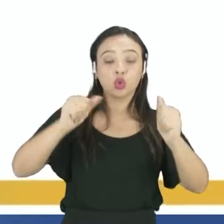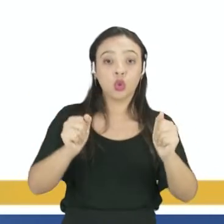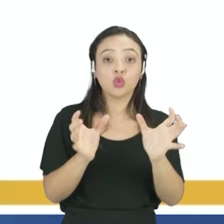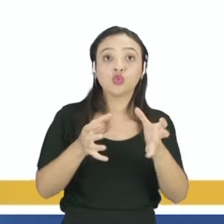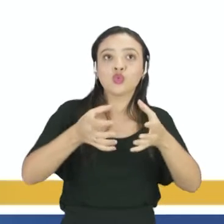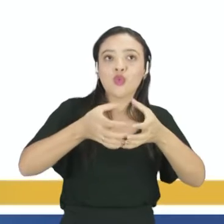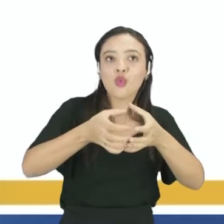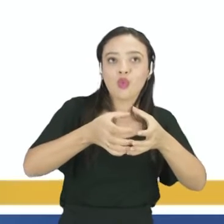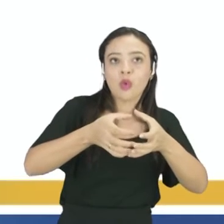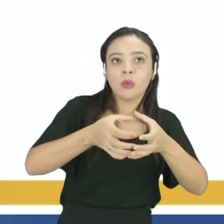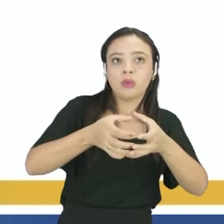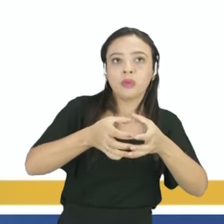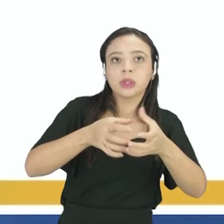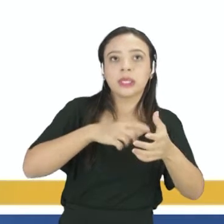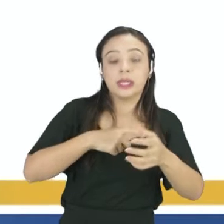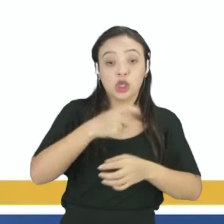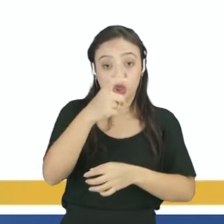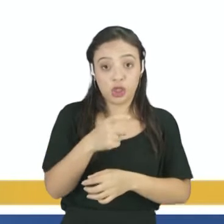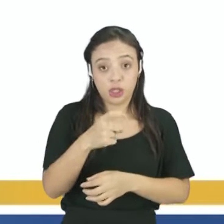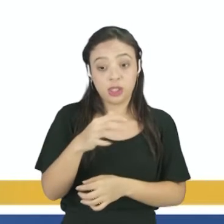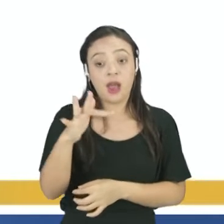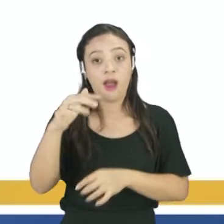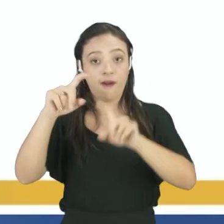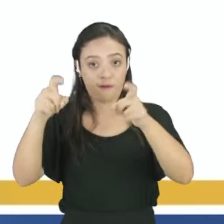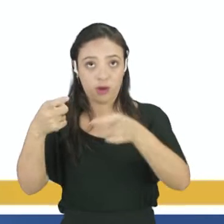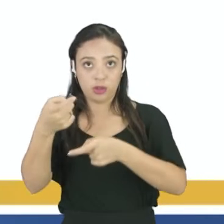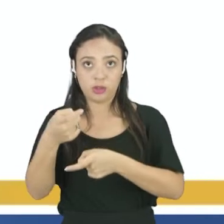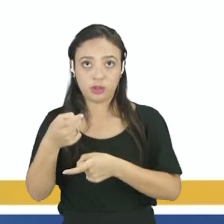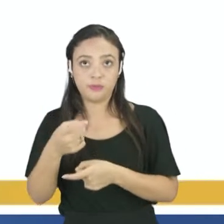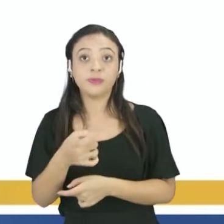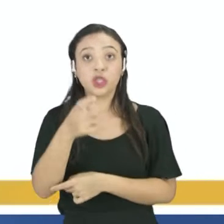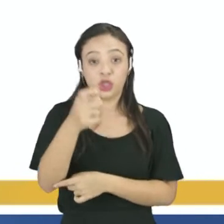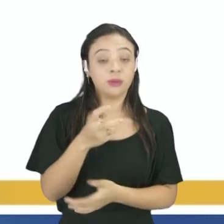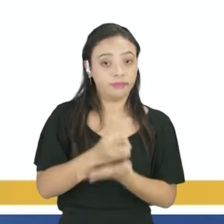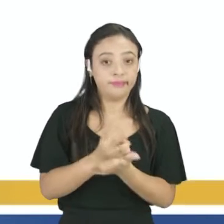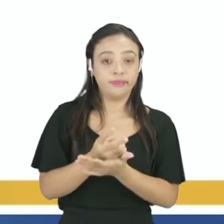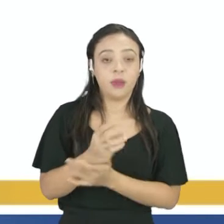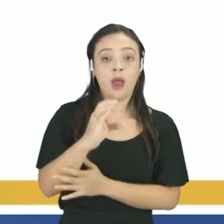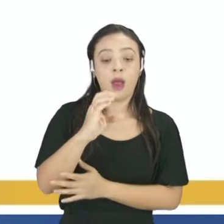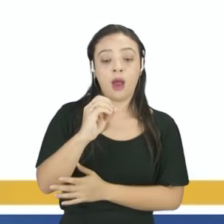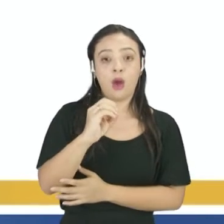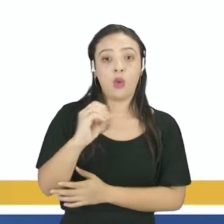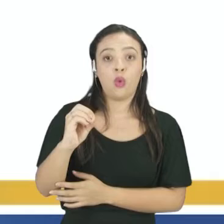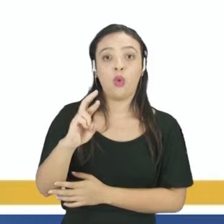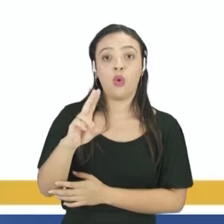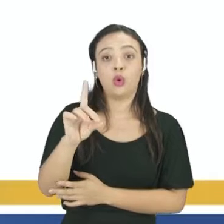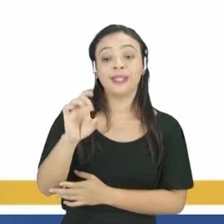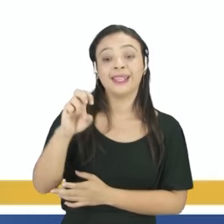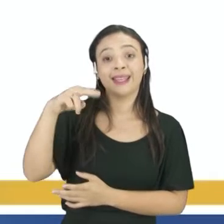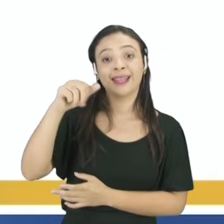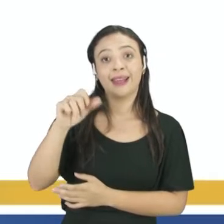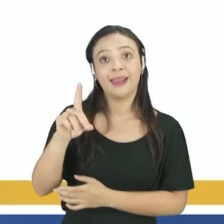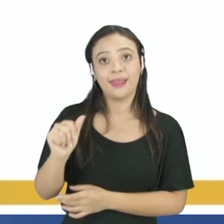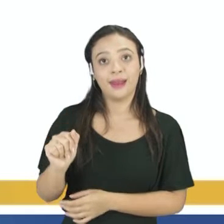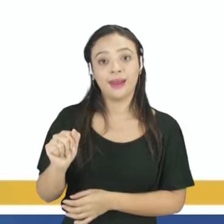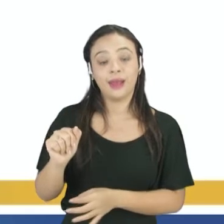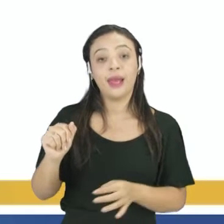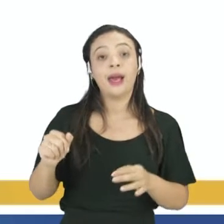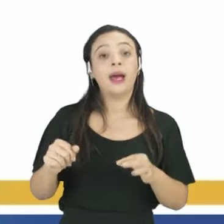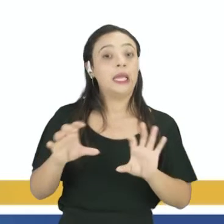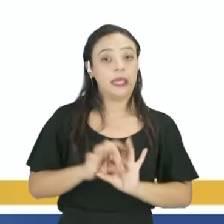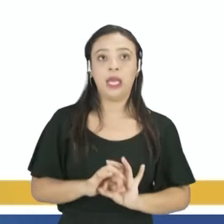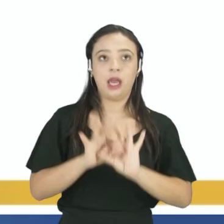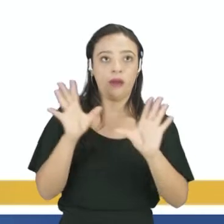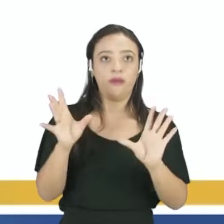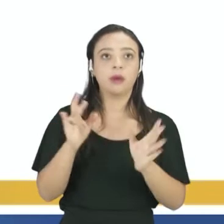de x, em que x é a coordenada das abscissas, que é a variável independente, e o f de x